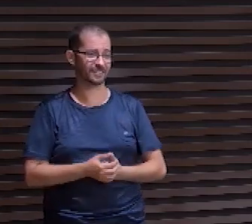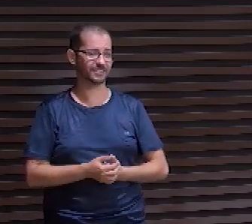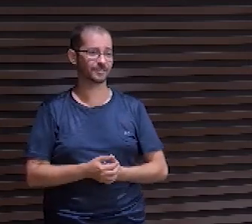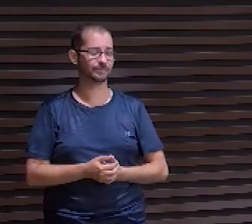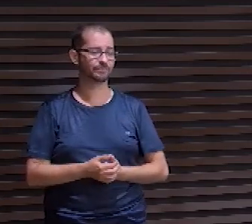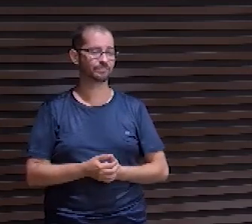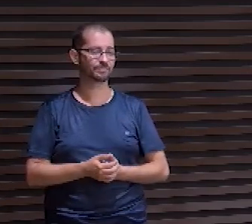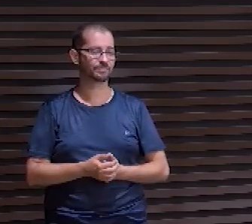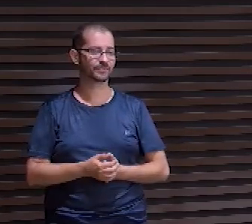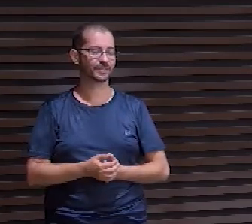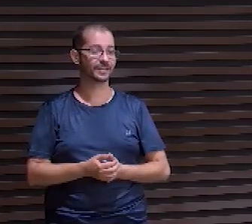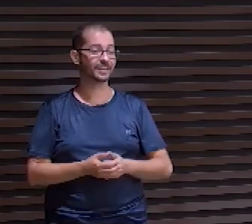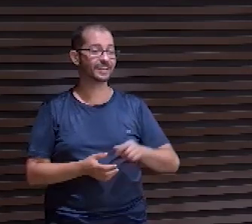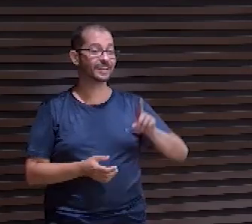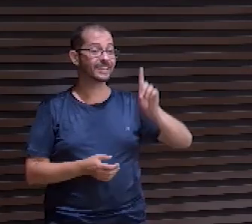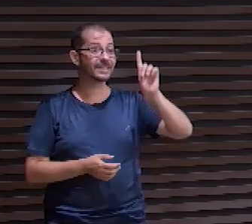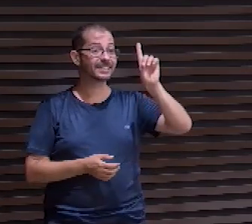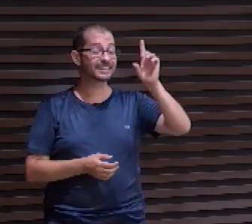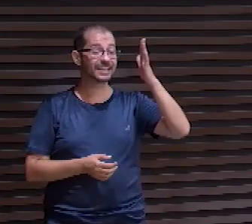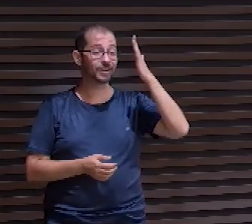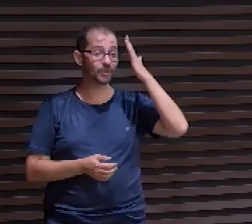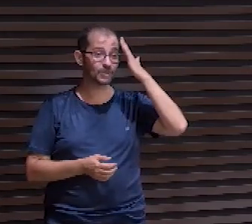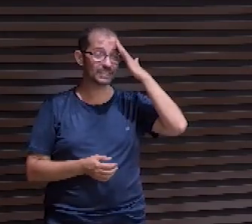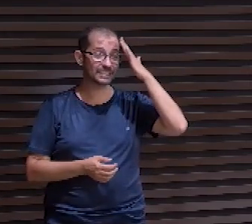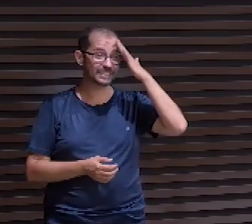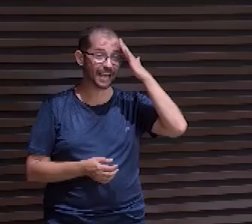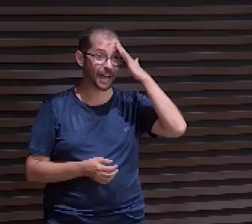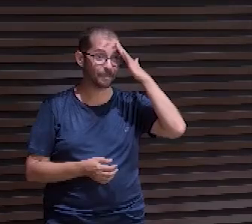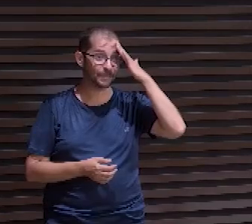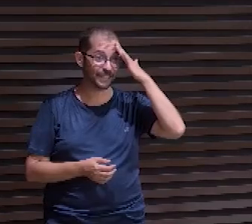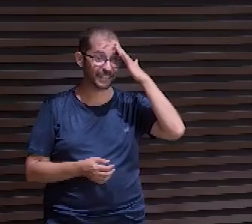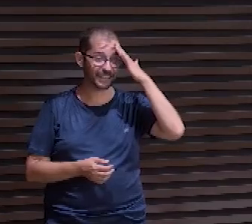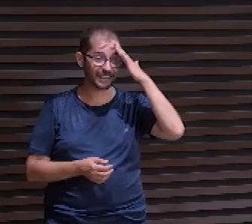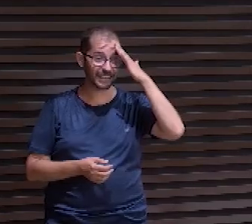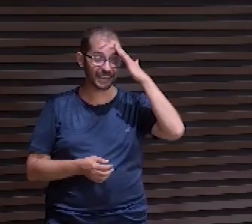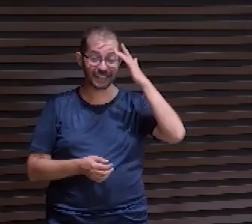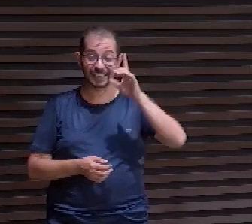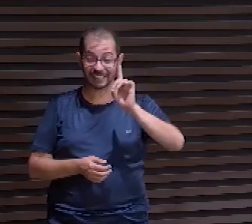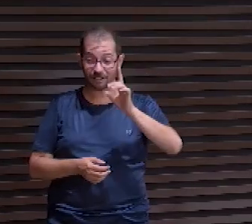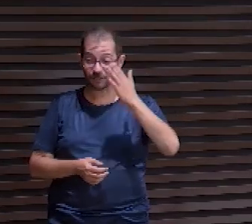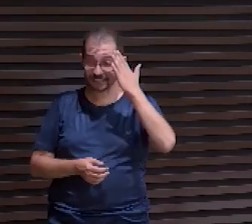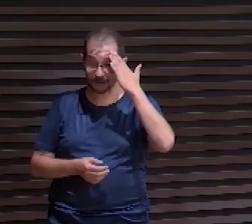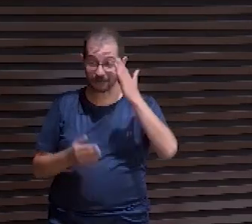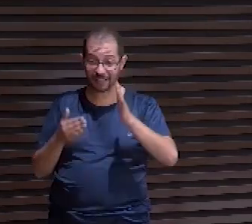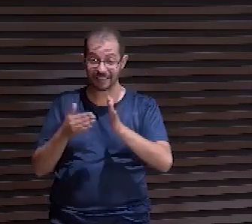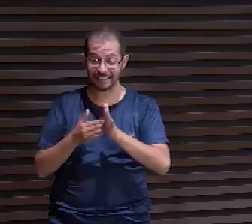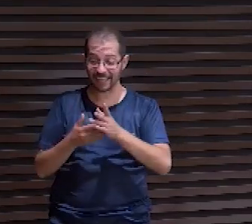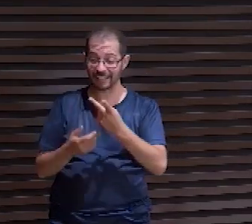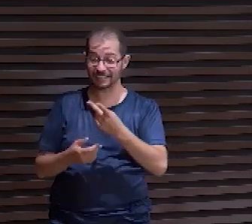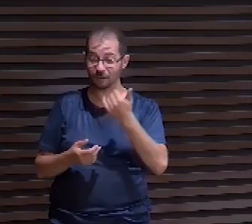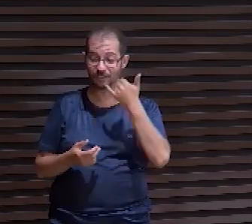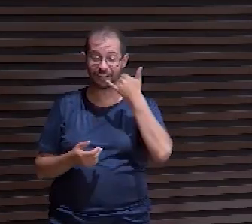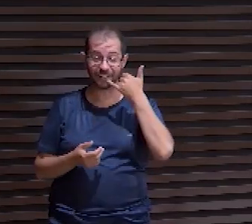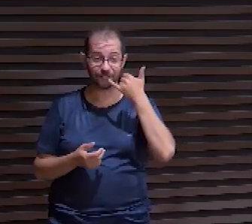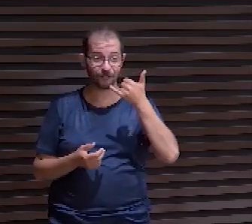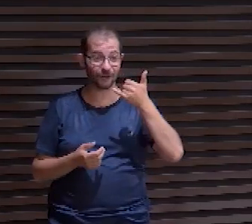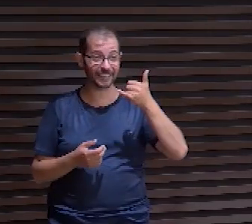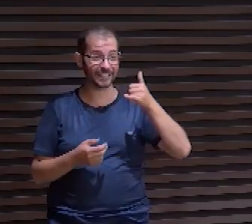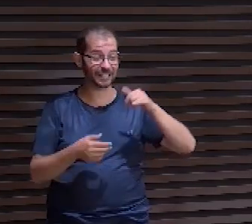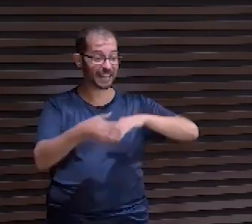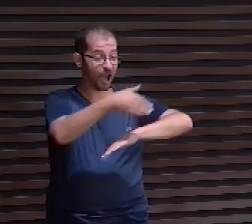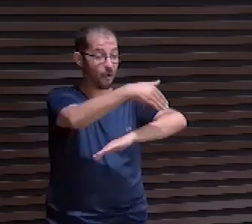Não só sabe, Galbi, como sabe o seu telefone quando você não tem telefone. É o telefone da